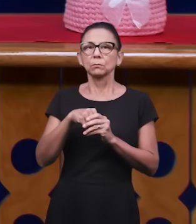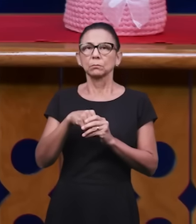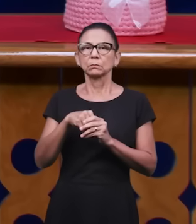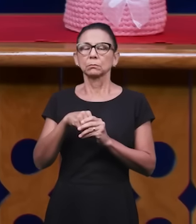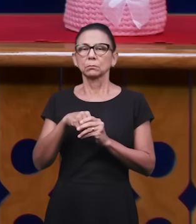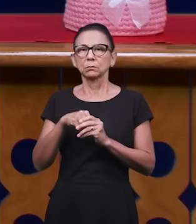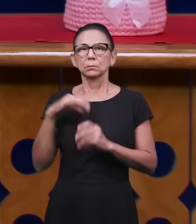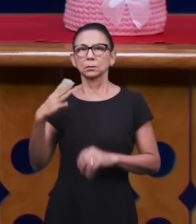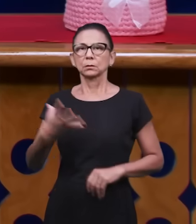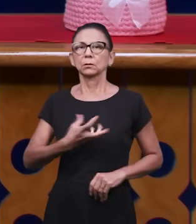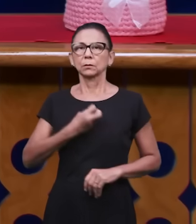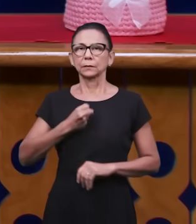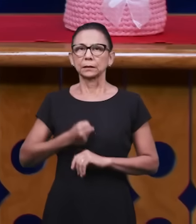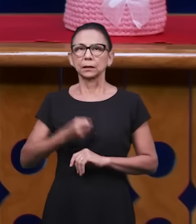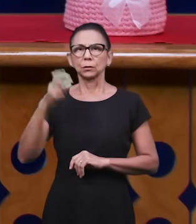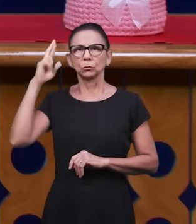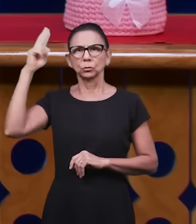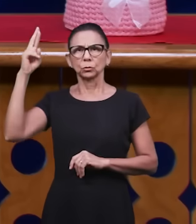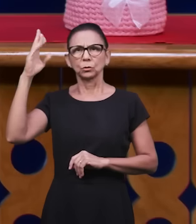para uma função